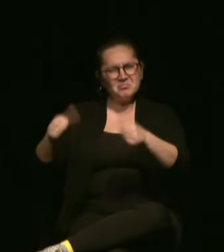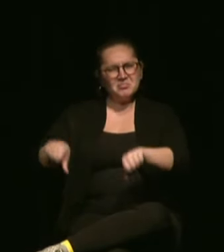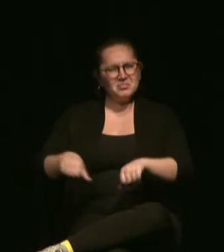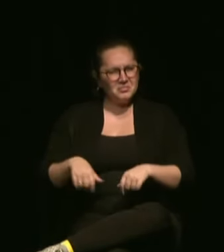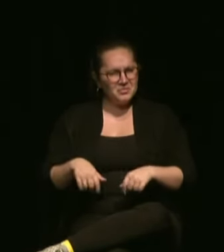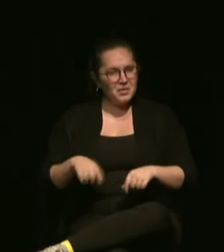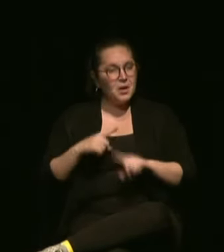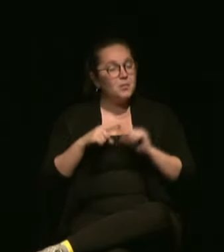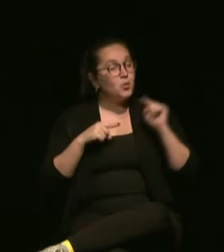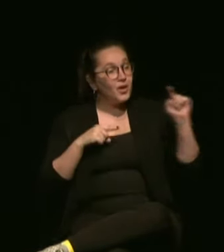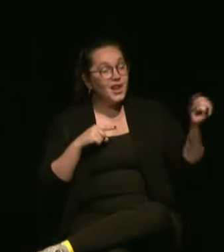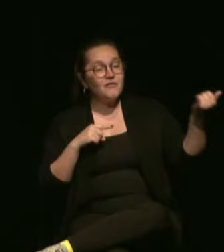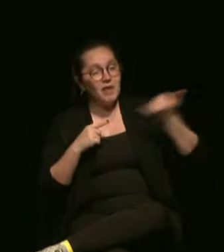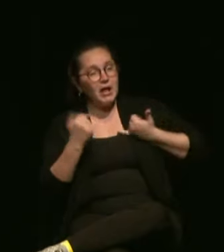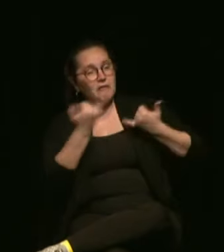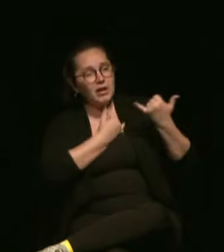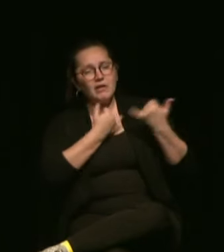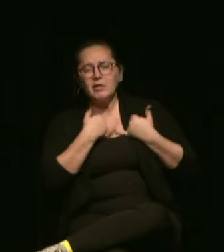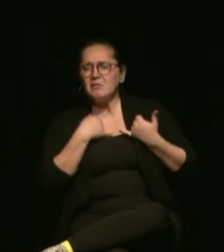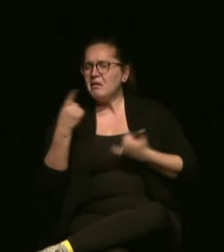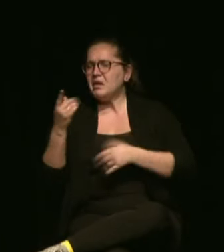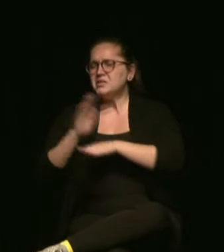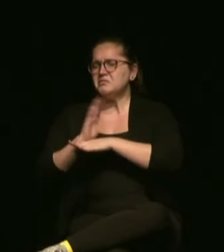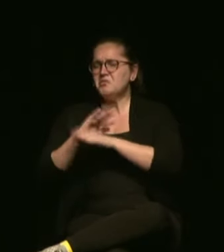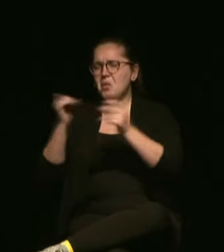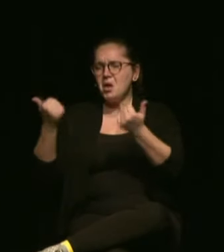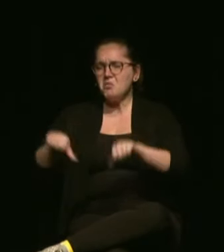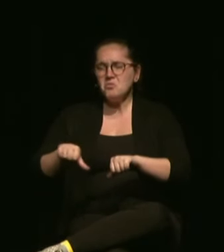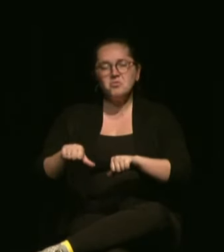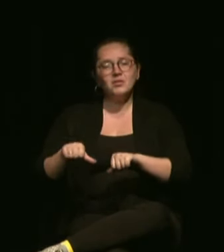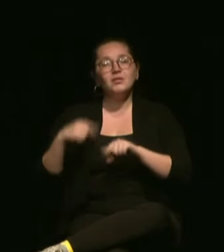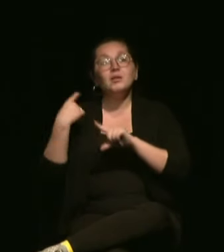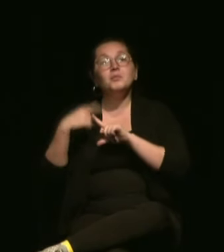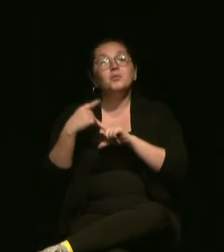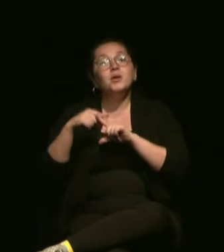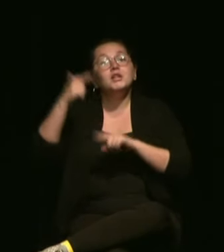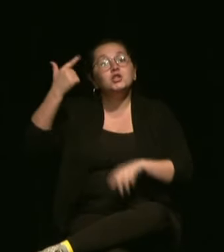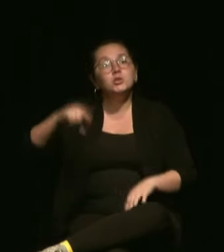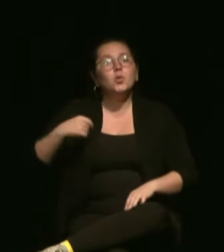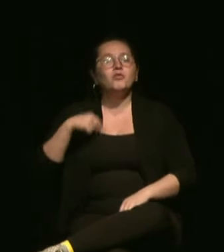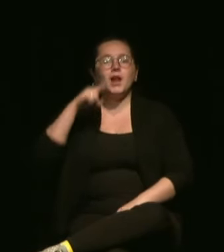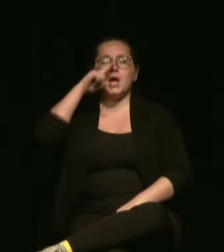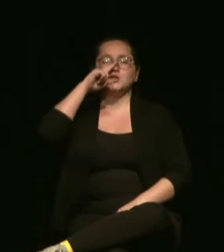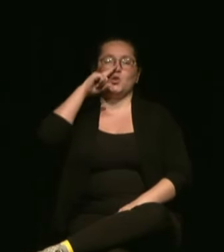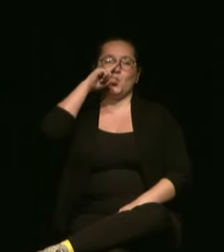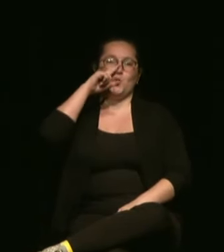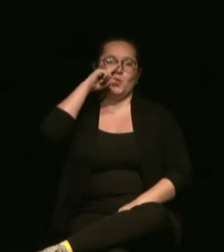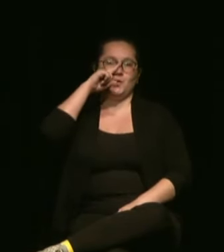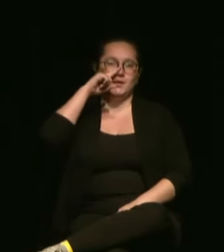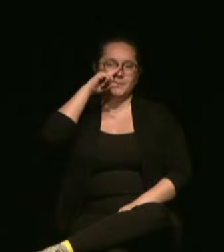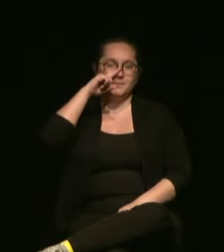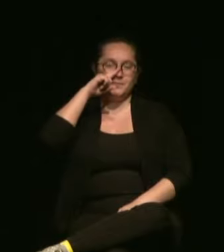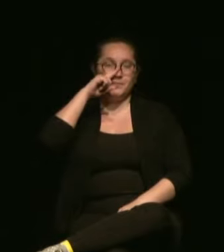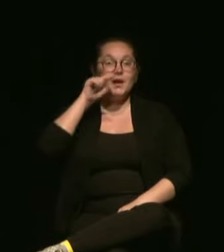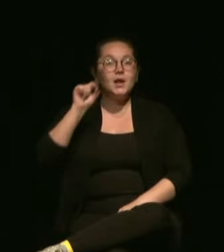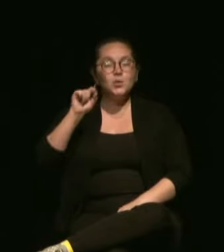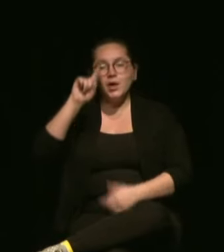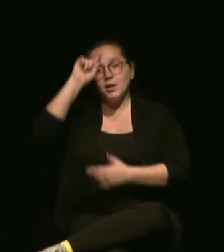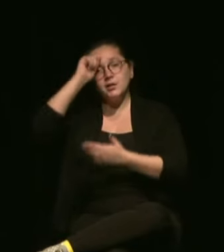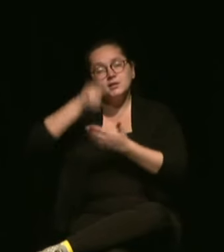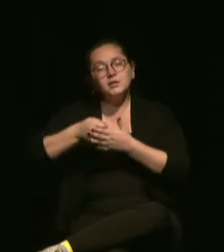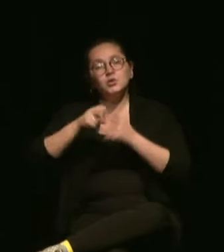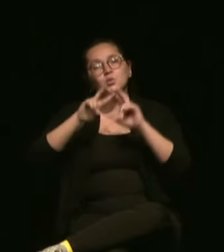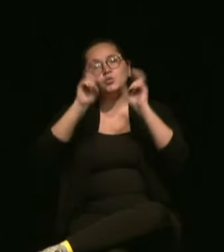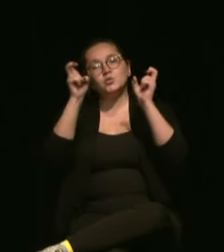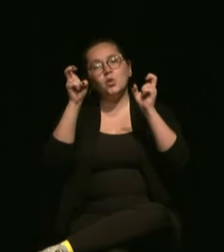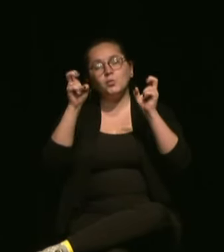estava inteiramente cético em relação ao filme, porque, de novo, ele se arriscou, ele decidiu fazer um filme sobre uma